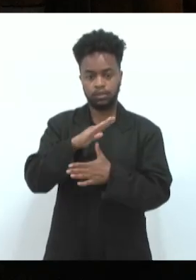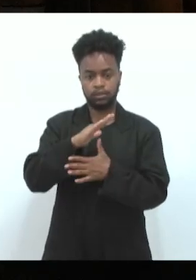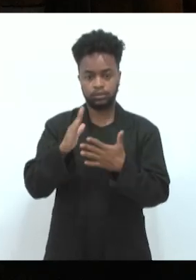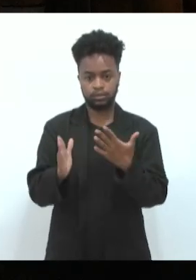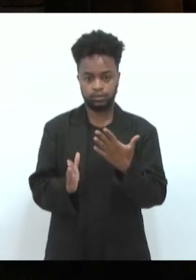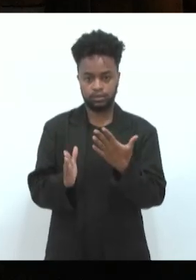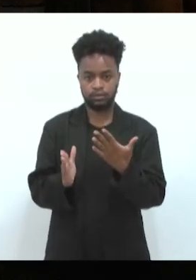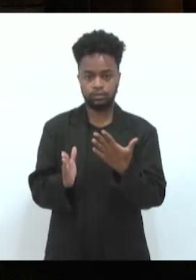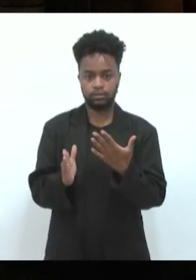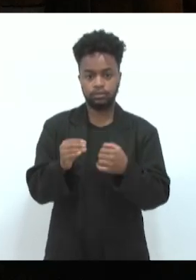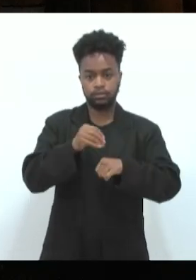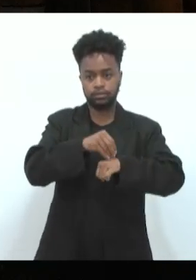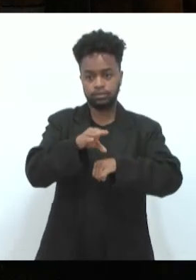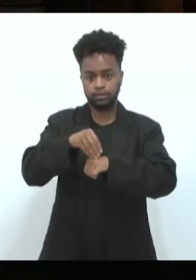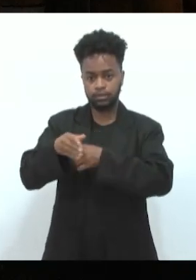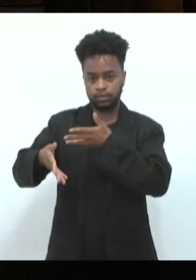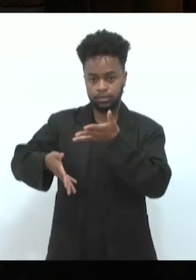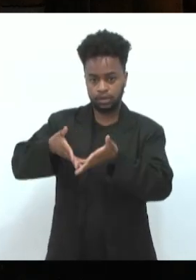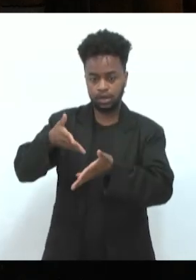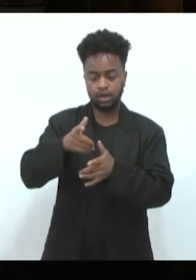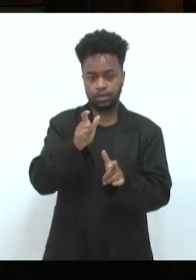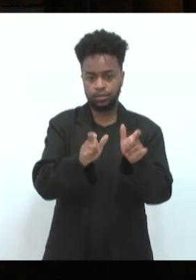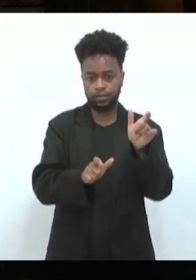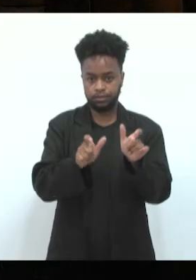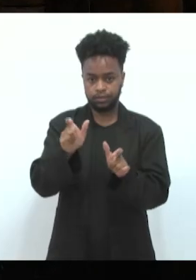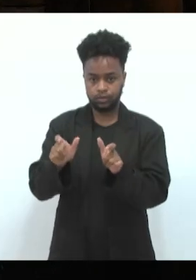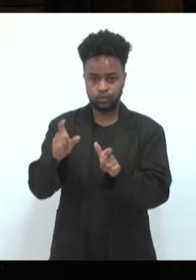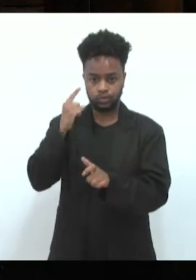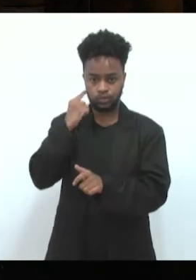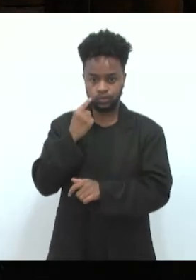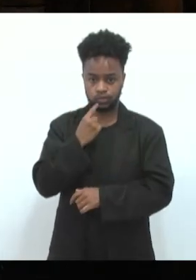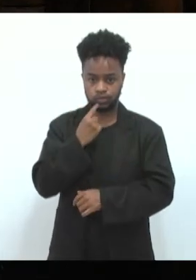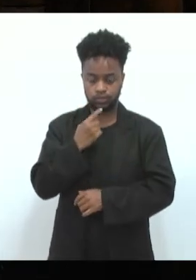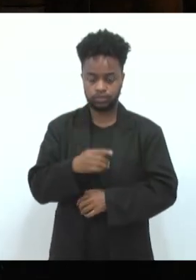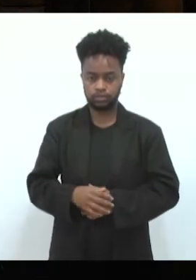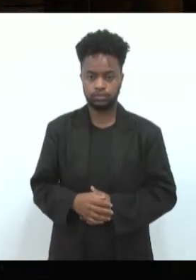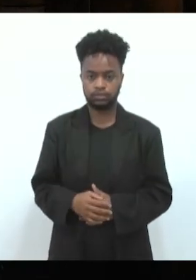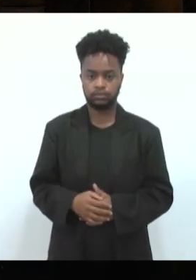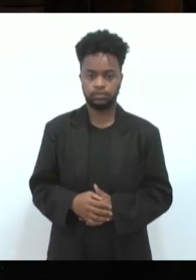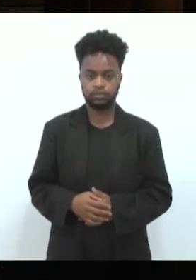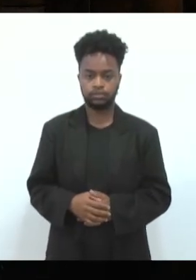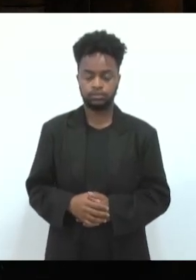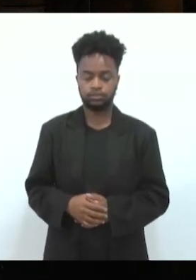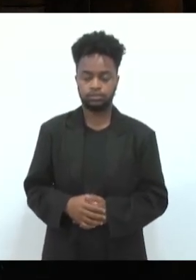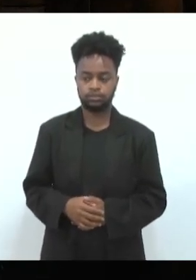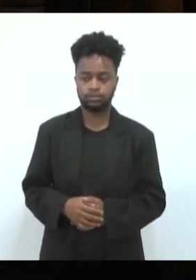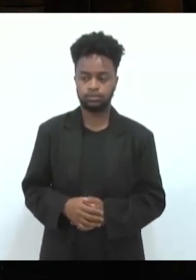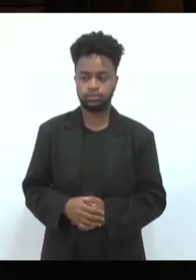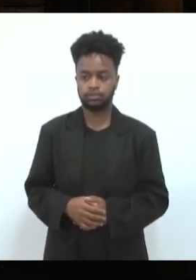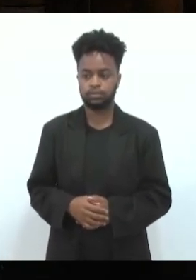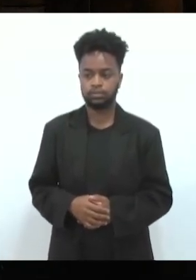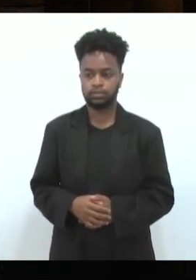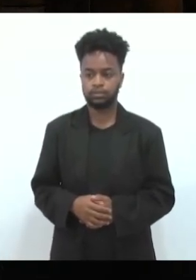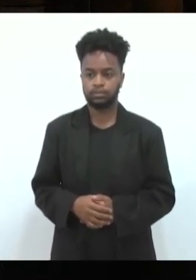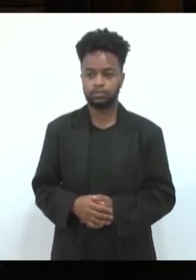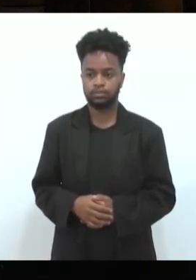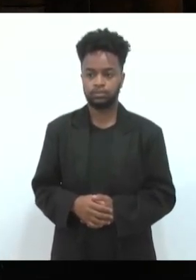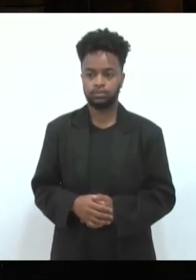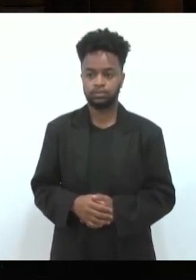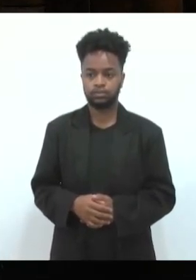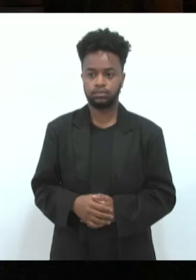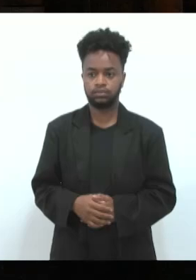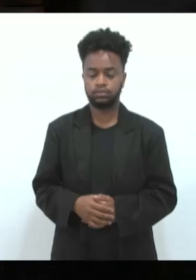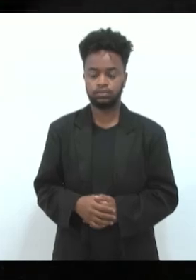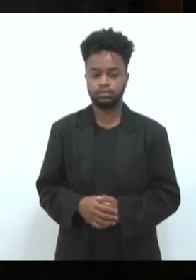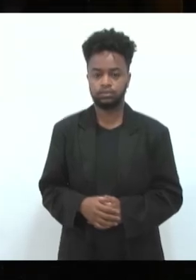Libras, que leva a nossa voz aos deficientes auditivos.